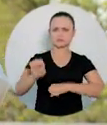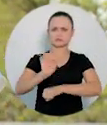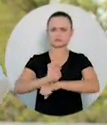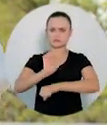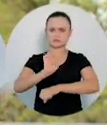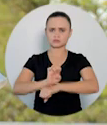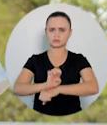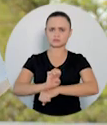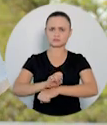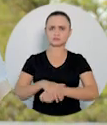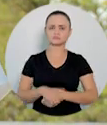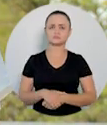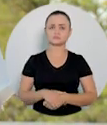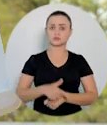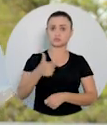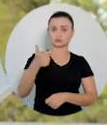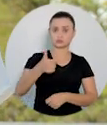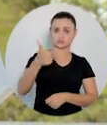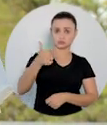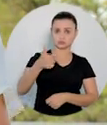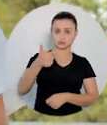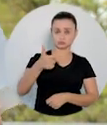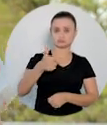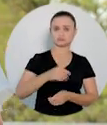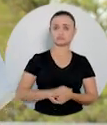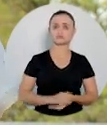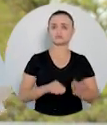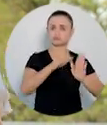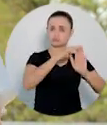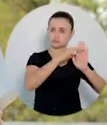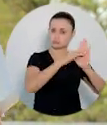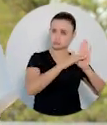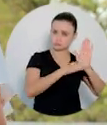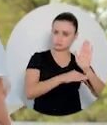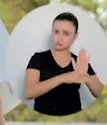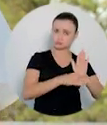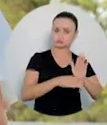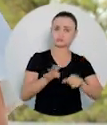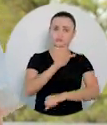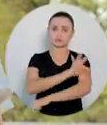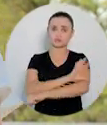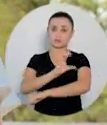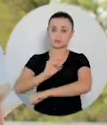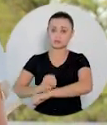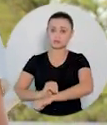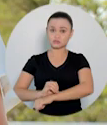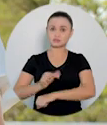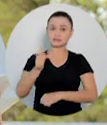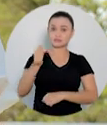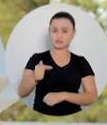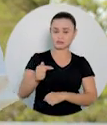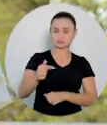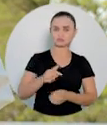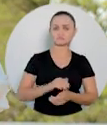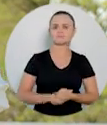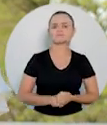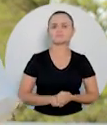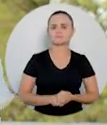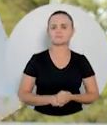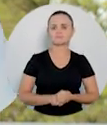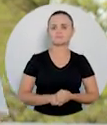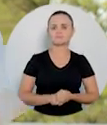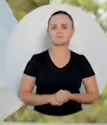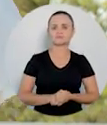Polícia Militar, Tocantins está em 7º no ranking nacional de violência contra a mulher. Como uma estratégia